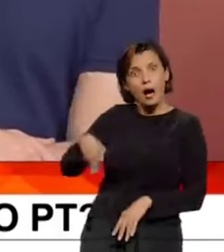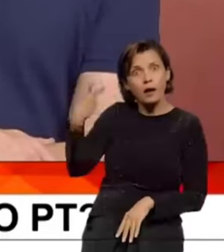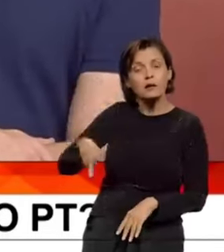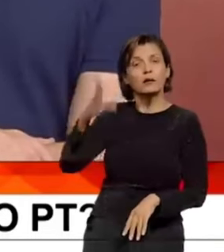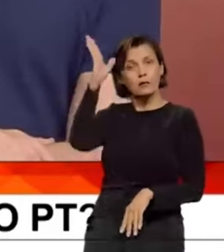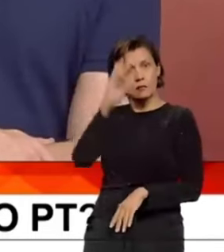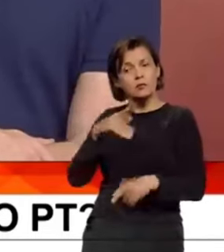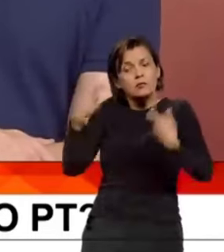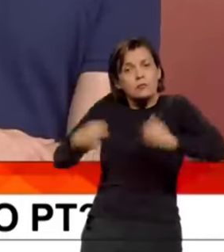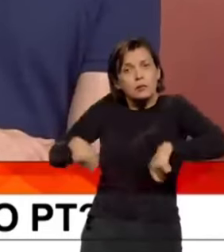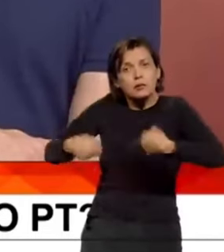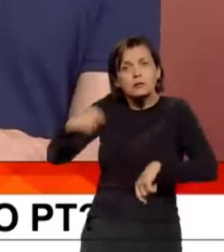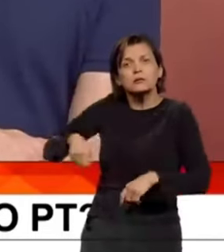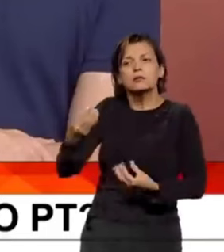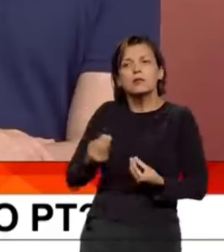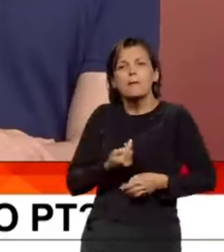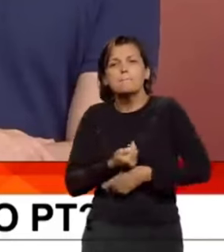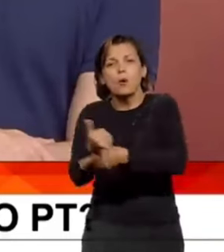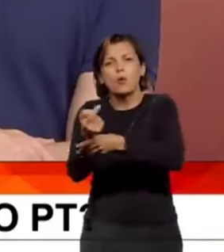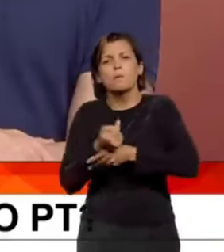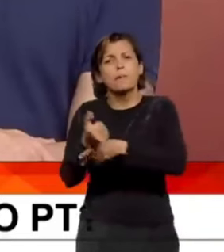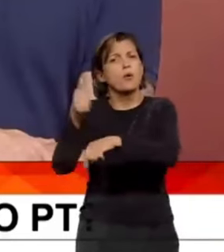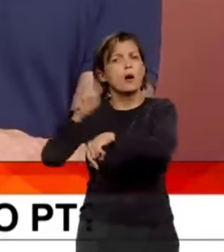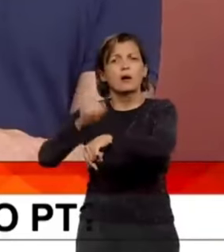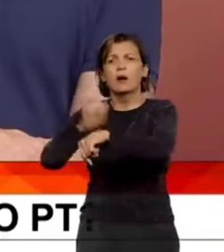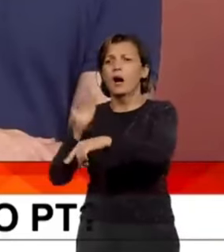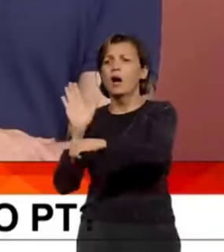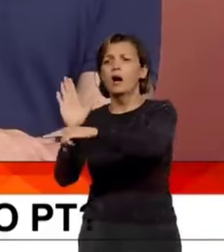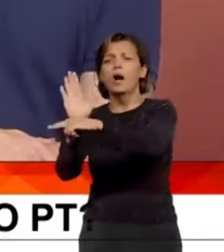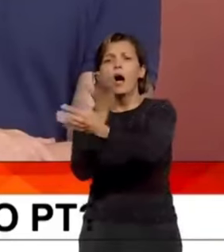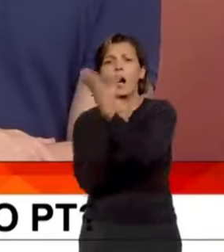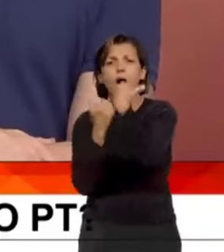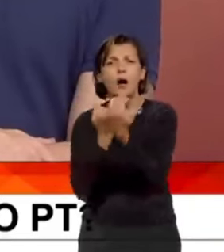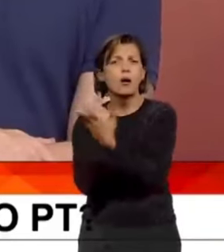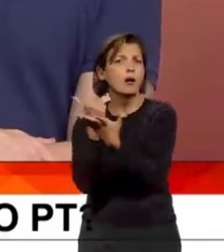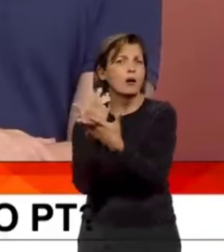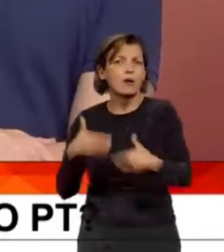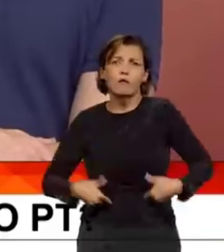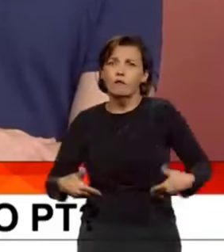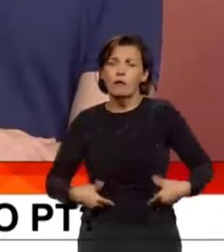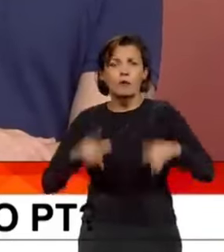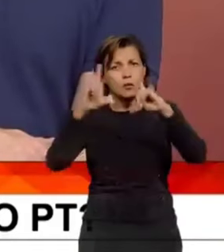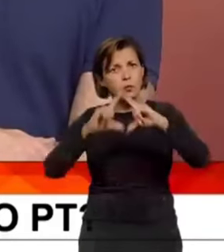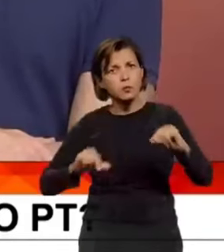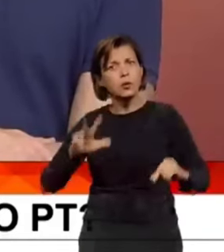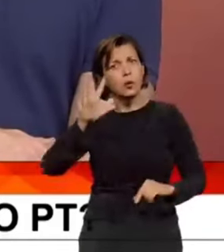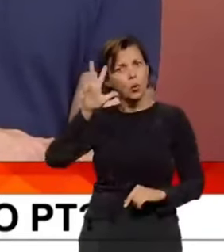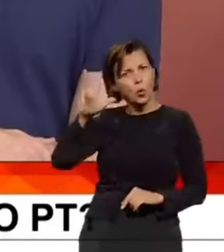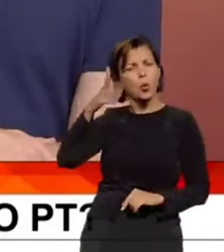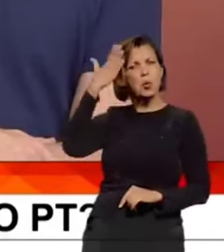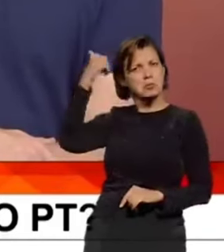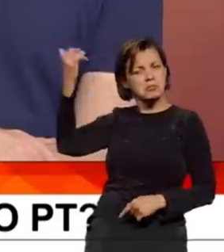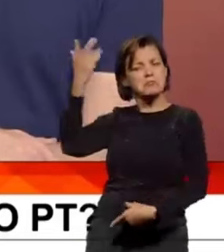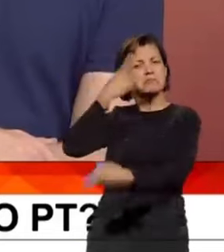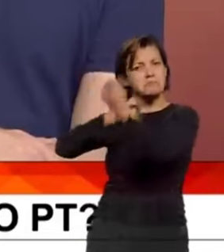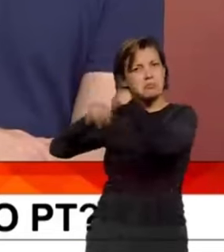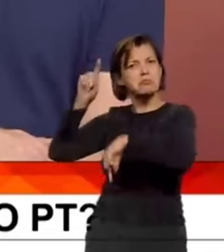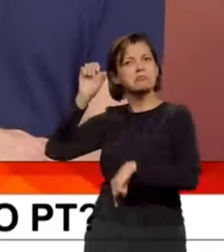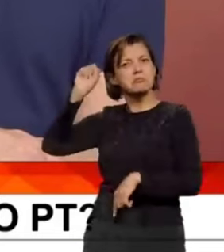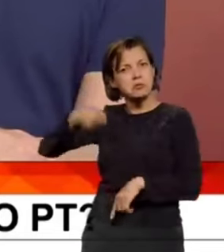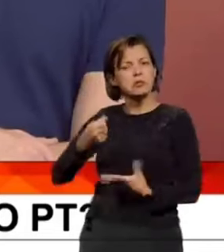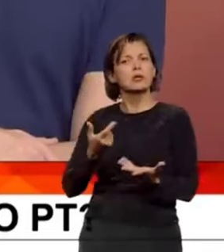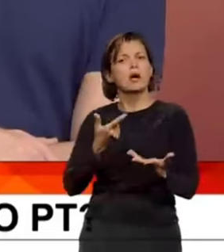que o bolsa família era necessário foi um um programa eficiente para combater a fome no mundo então governo Lula foi um governo do